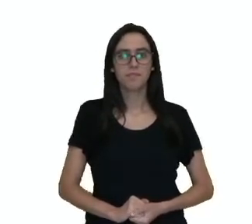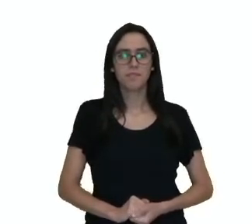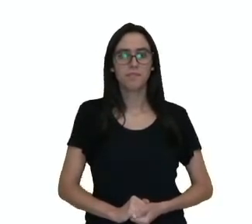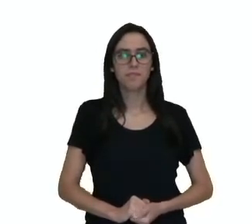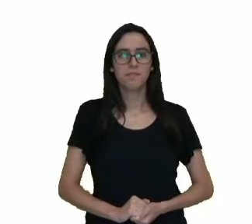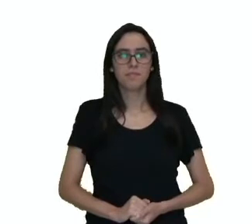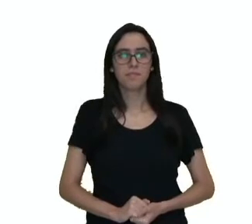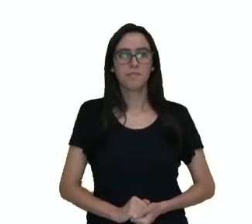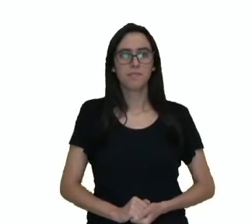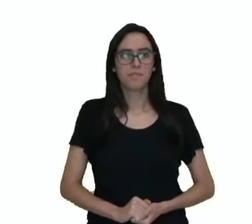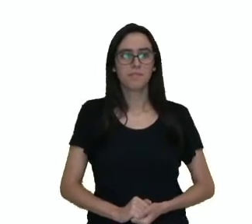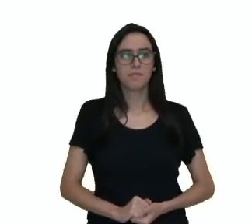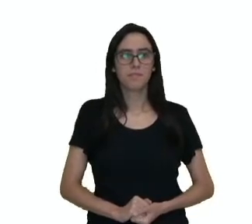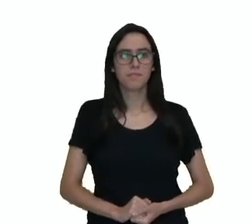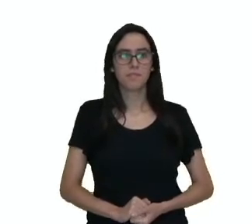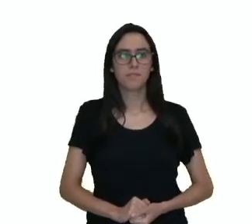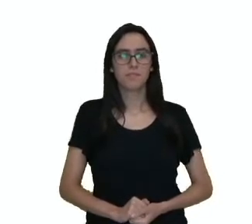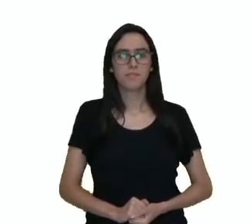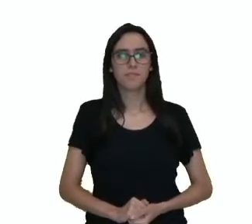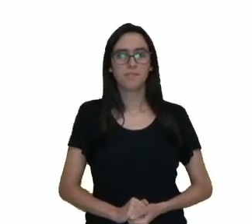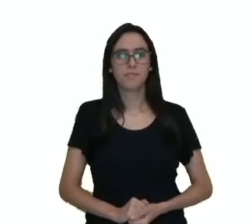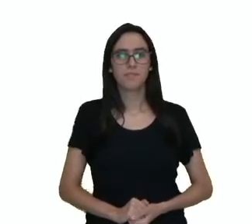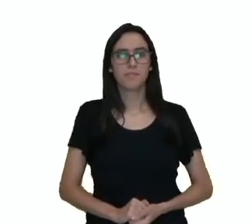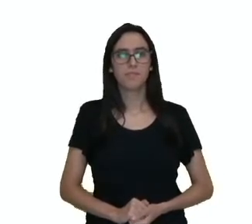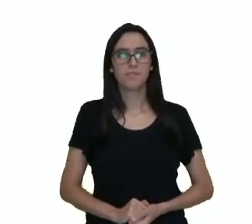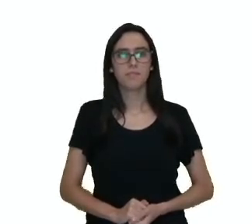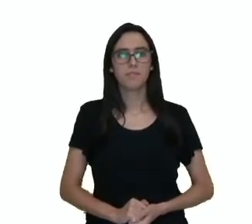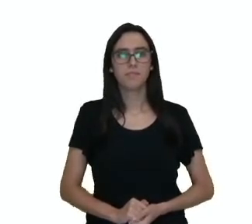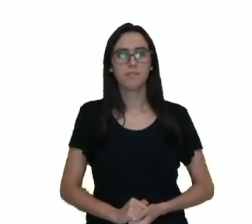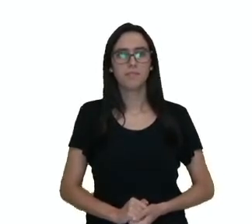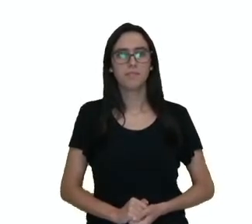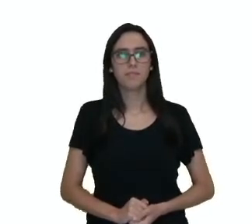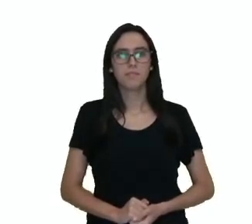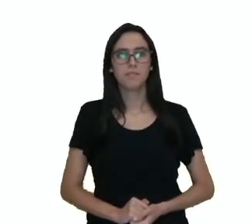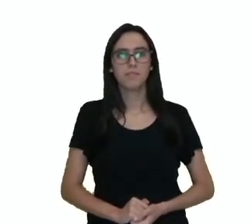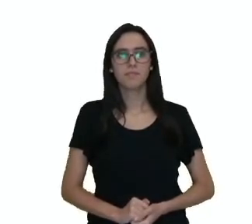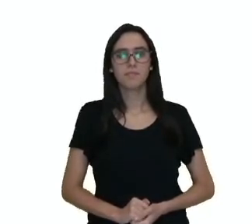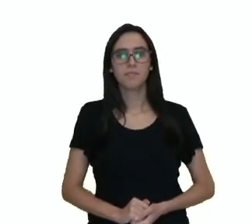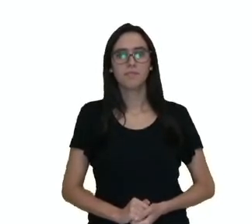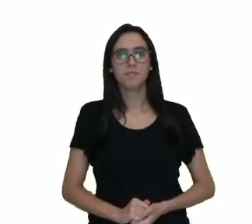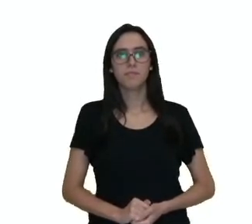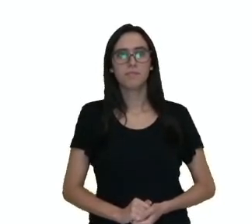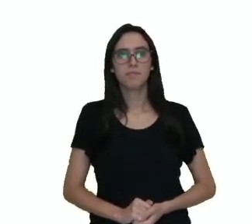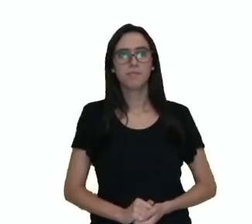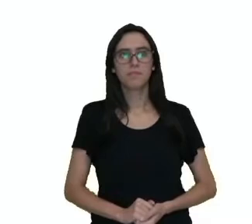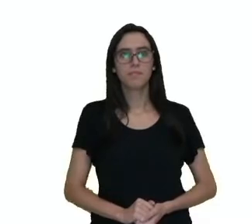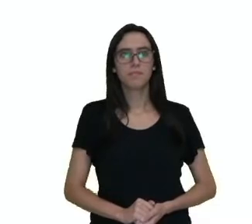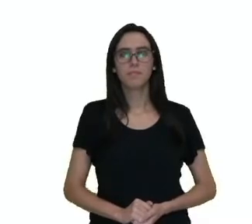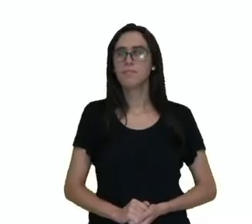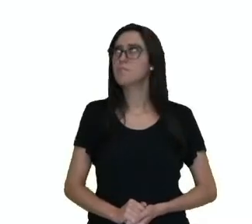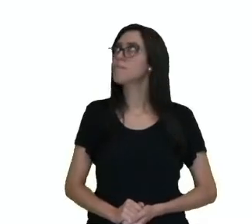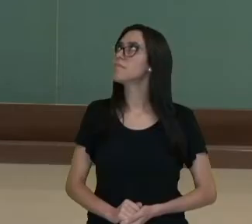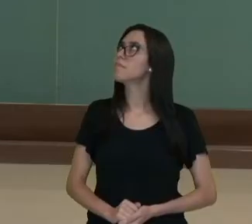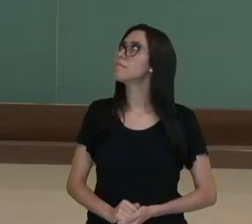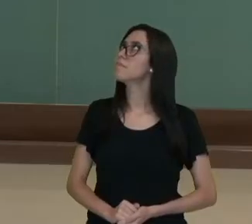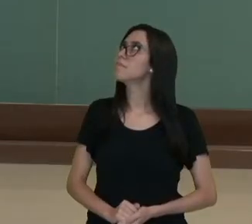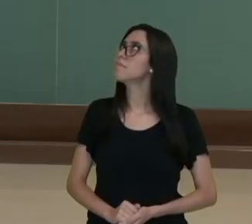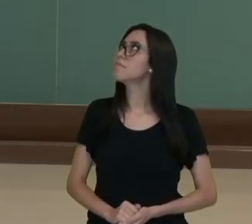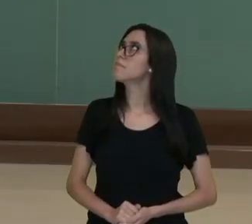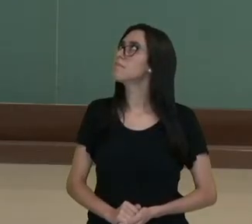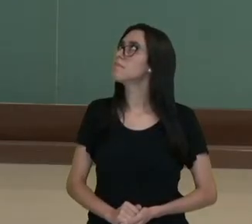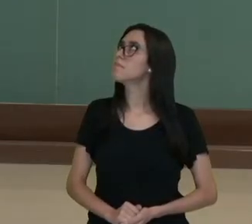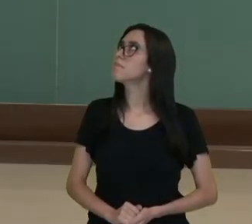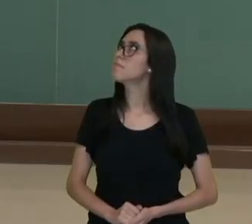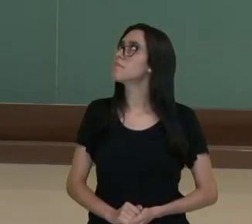R, de ratón, la S sol, T tiburón, U uva,